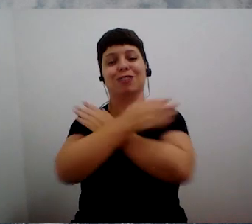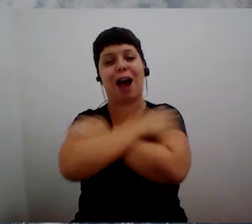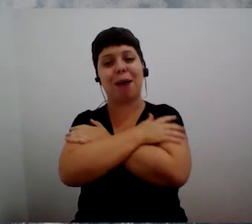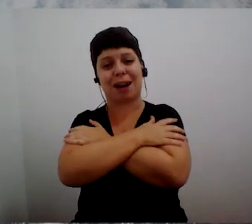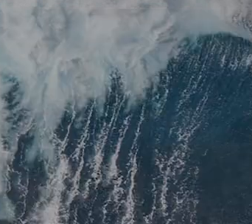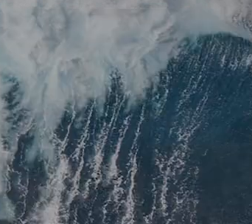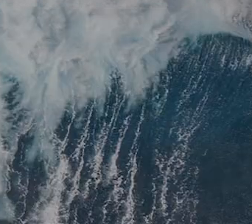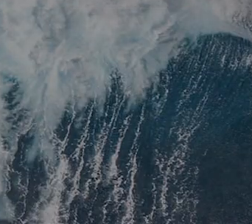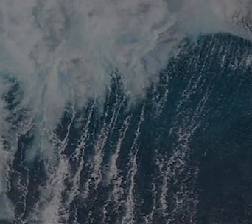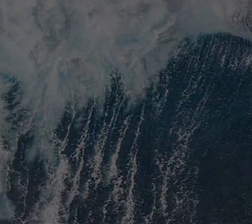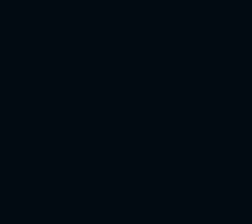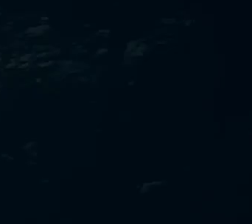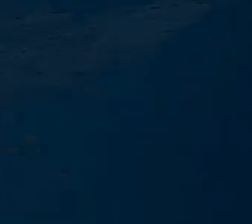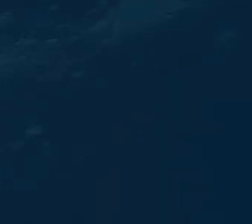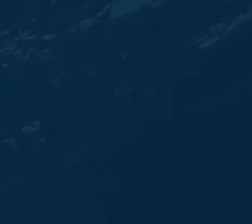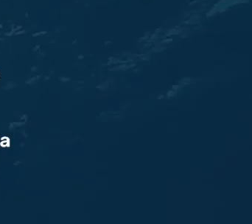Um abraço.